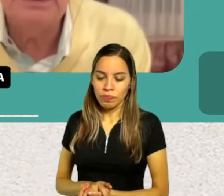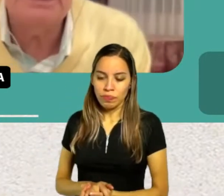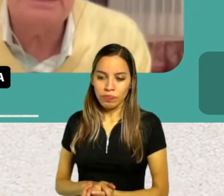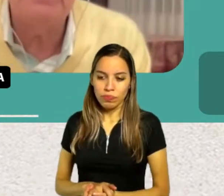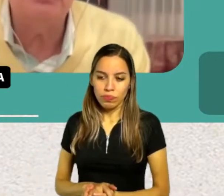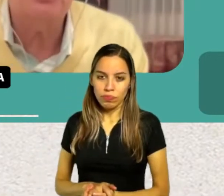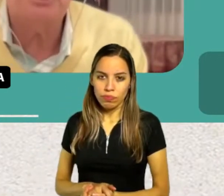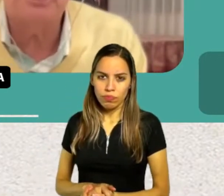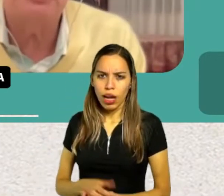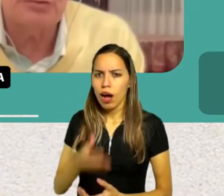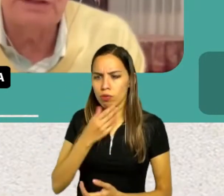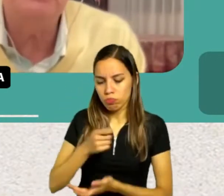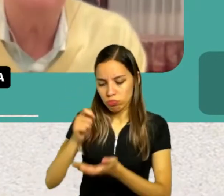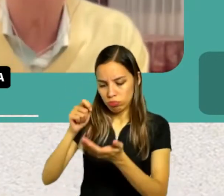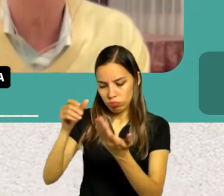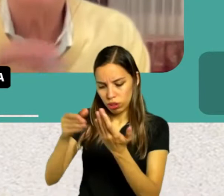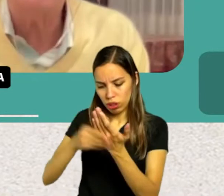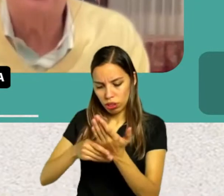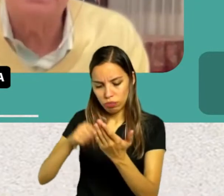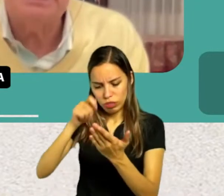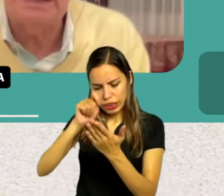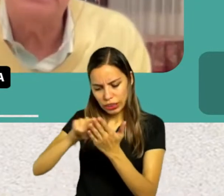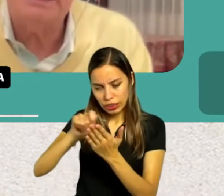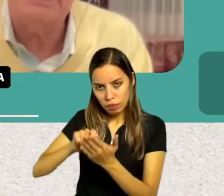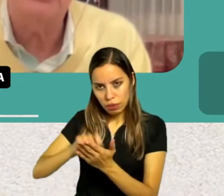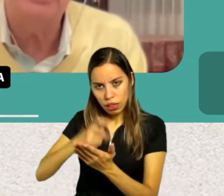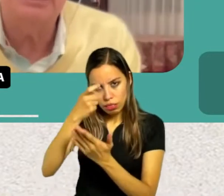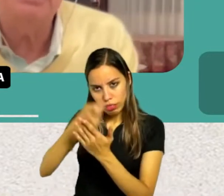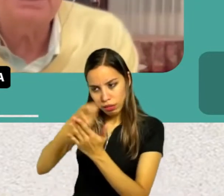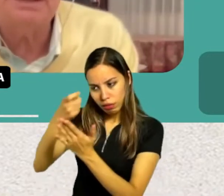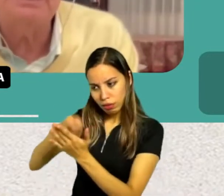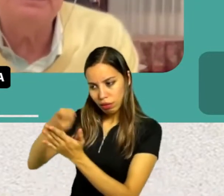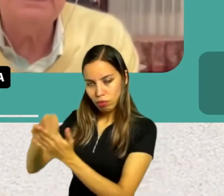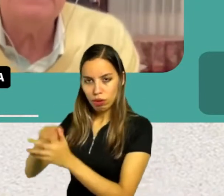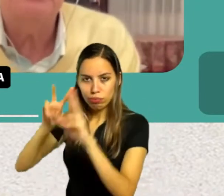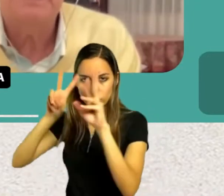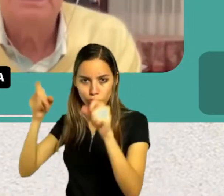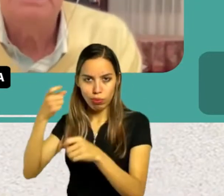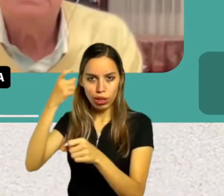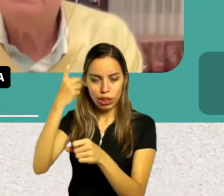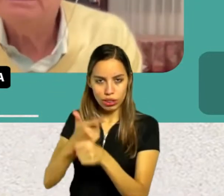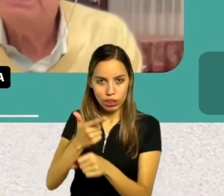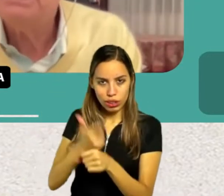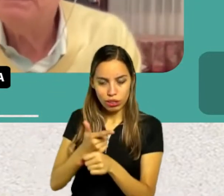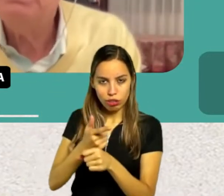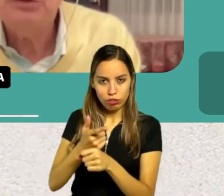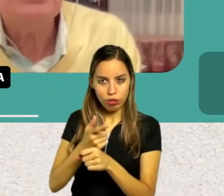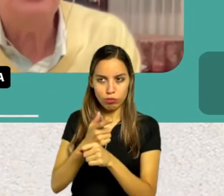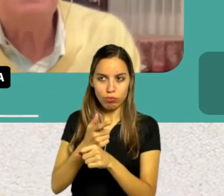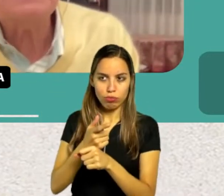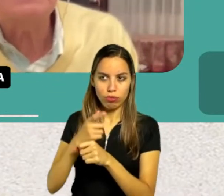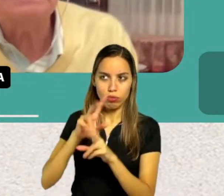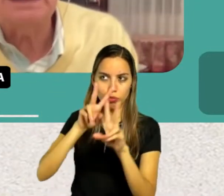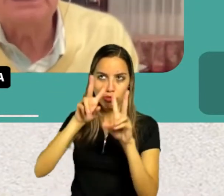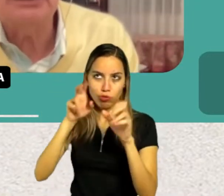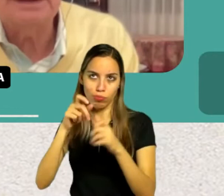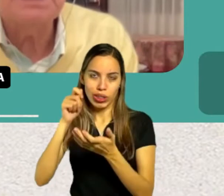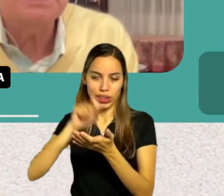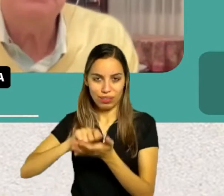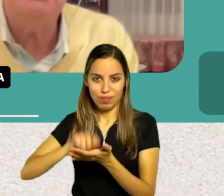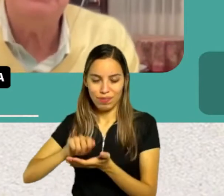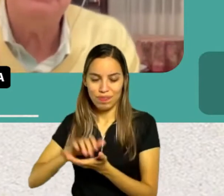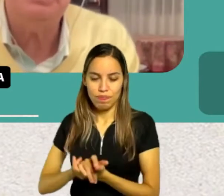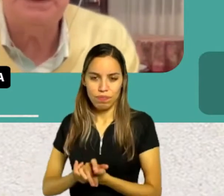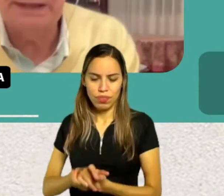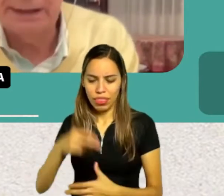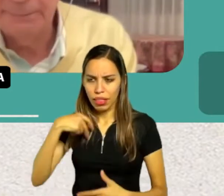textos que ele escreveu nos próprios livros sobre a literatura e o escrever, e eu acho me orientou bastante a leitura desse